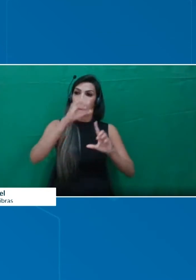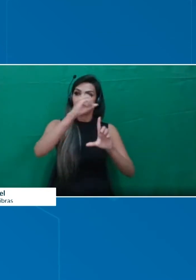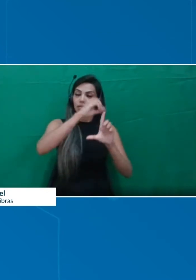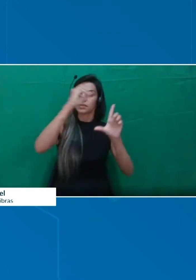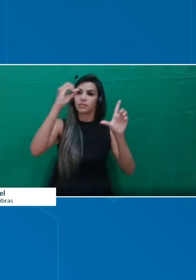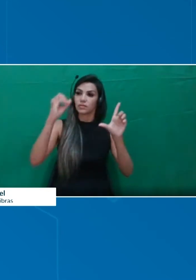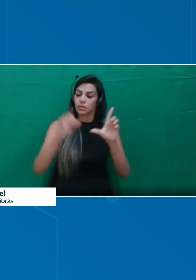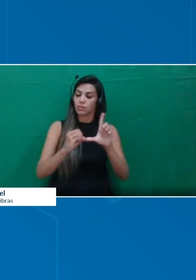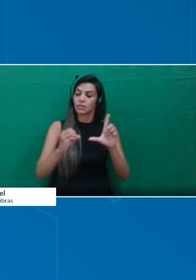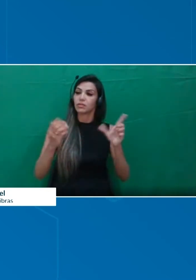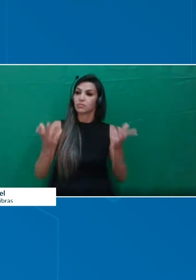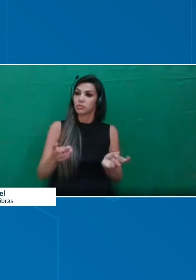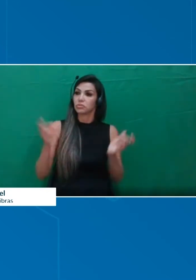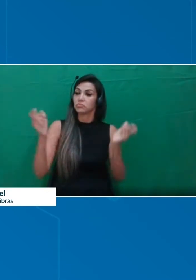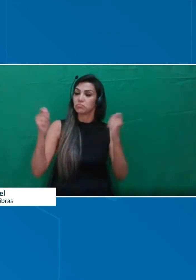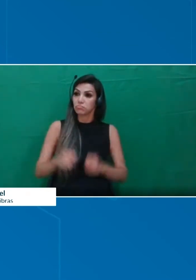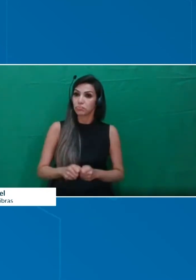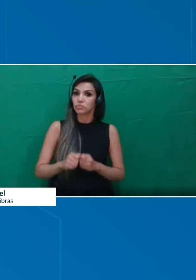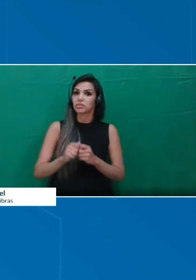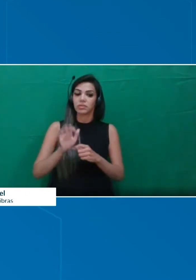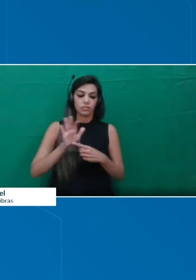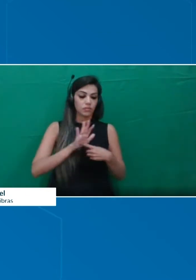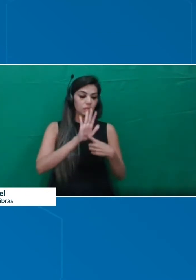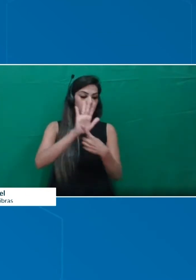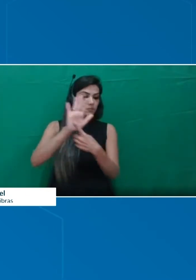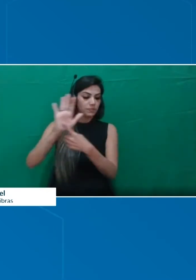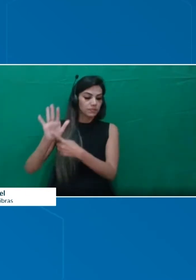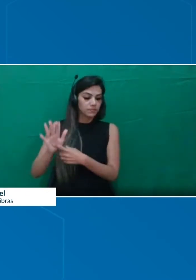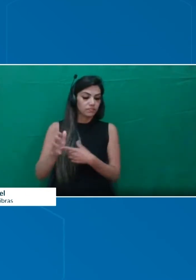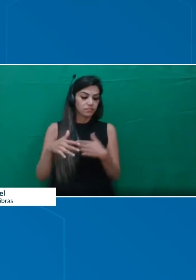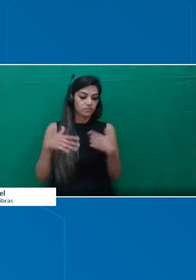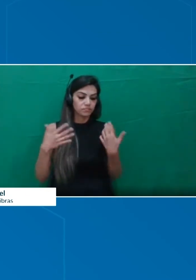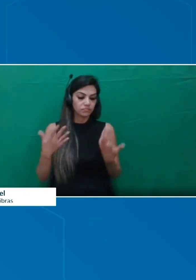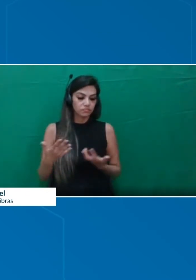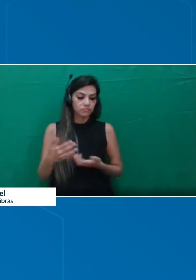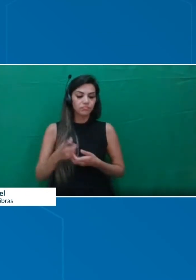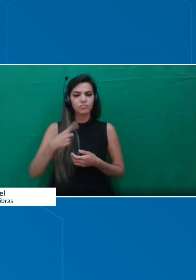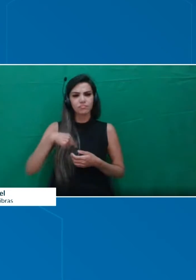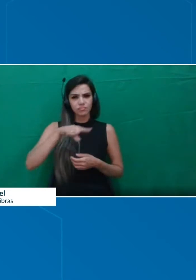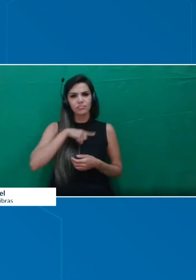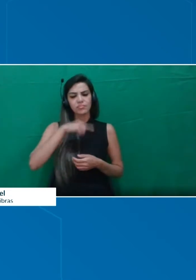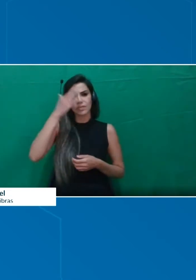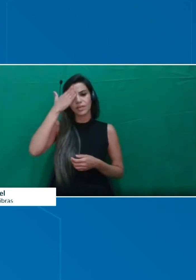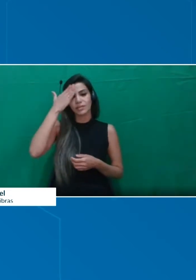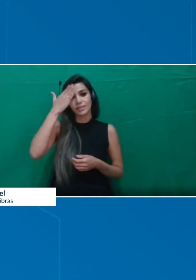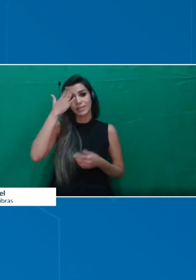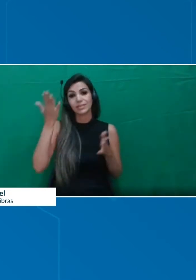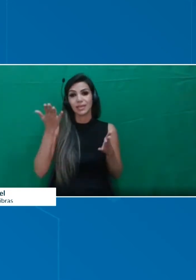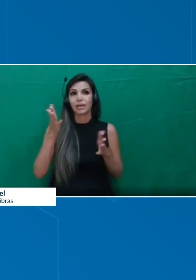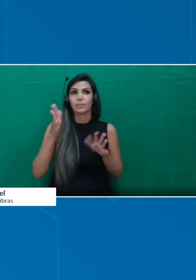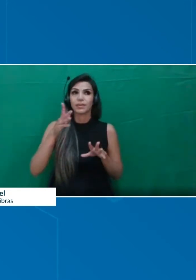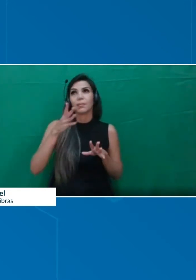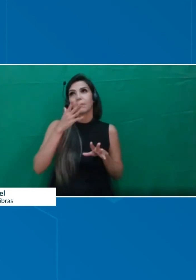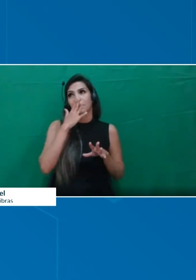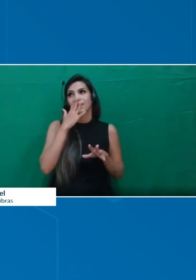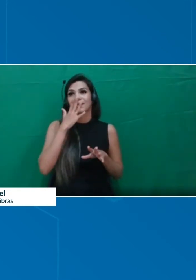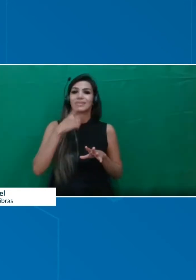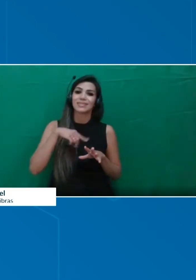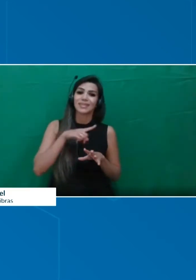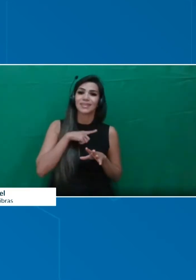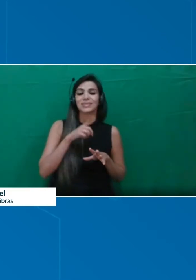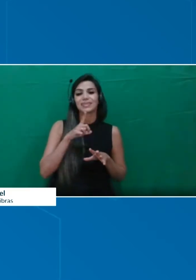o espectro de alcance, né, porque a gente sabe que, infelizmente, por mais que pareça que todos temos acesso, né, às